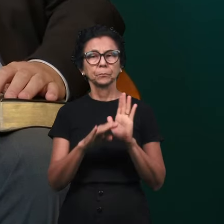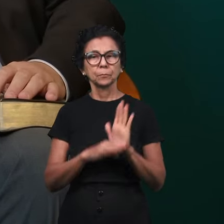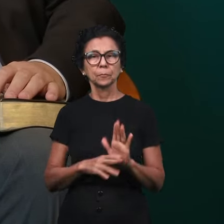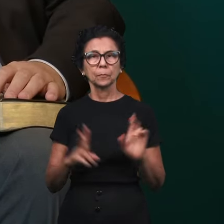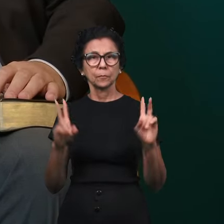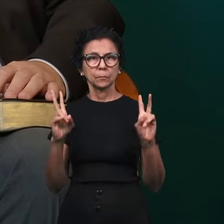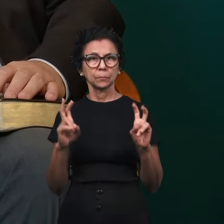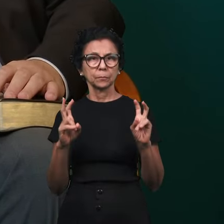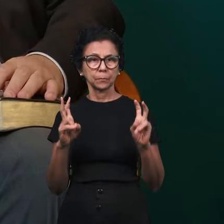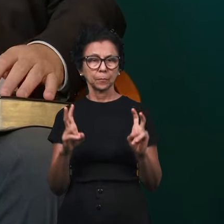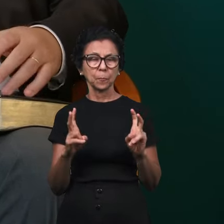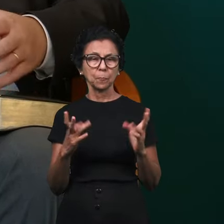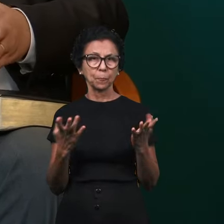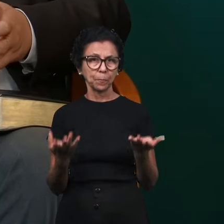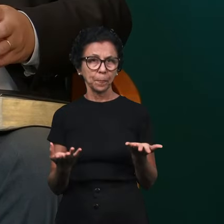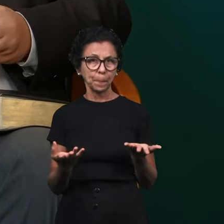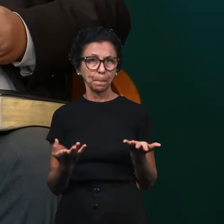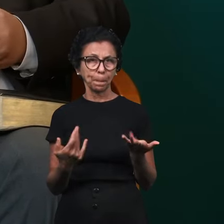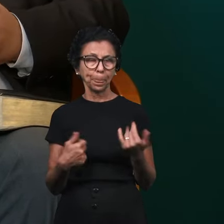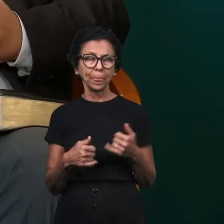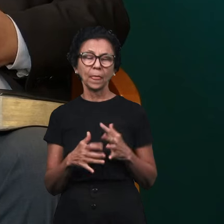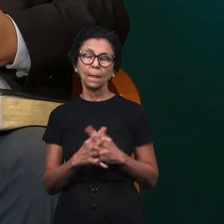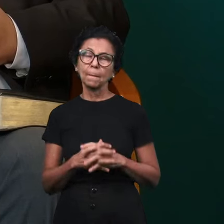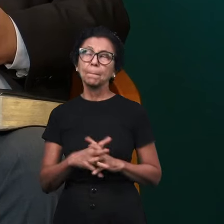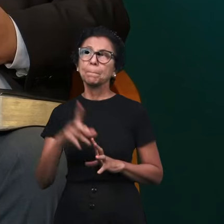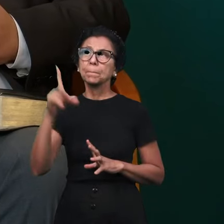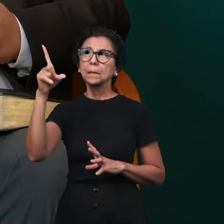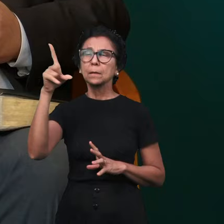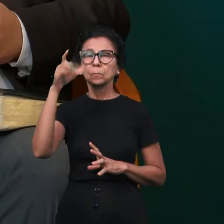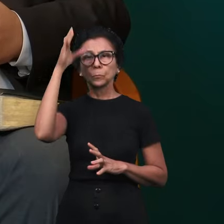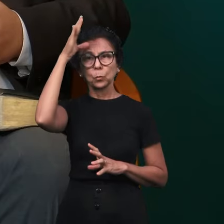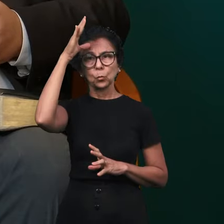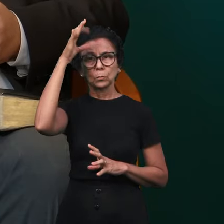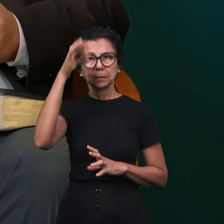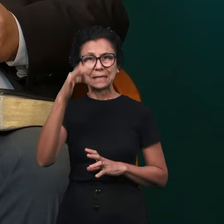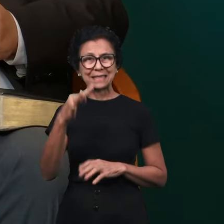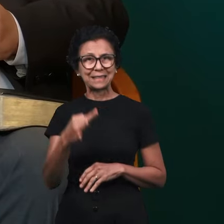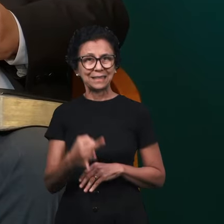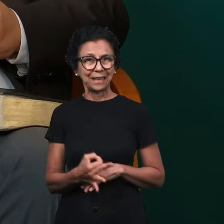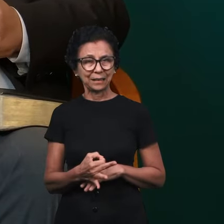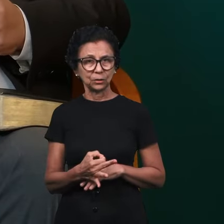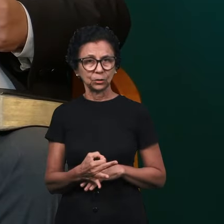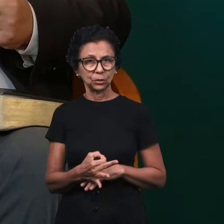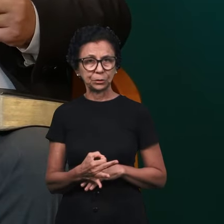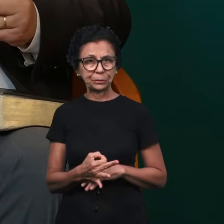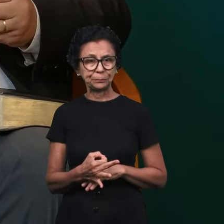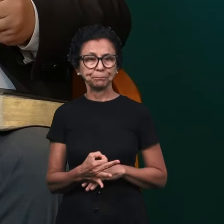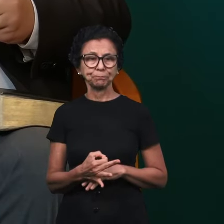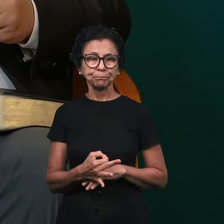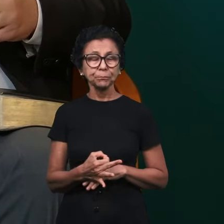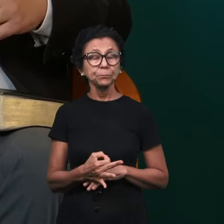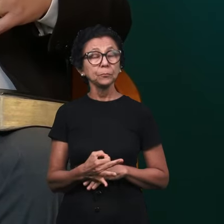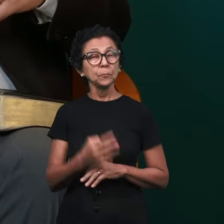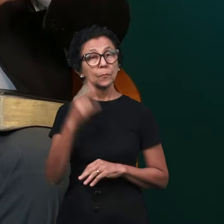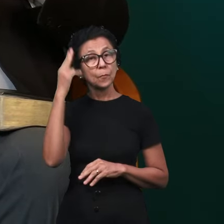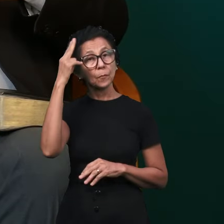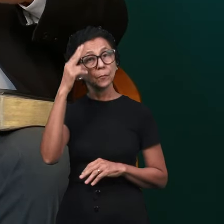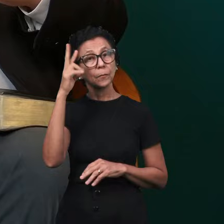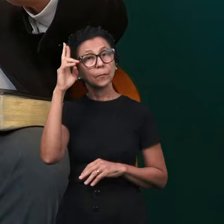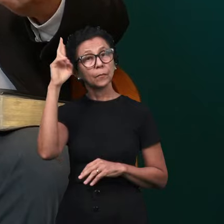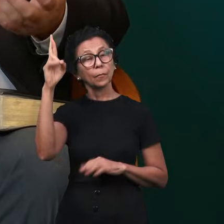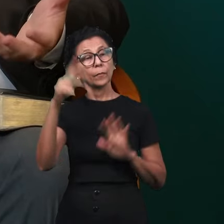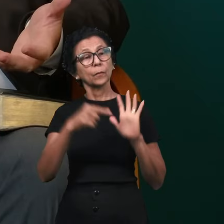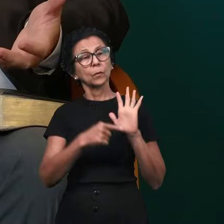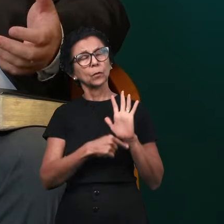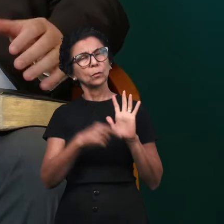programa, porque Deus, como um Deus onisciente, naquele sonho, ele já mostrou tudo aquilo que